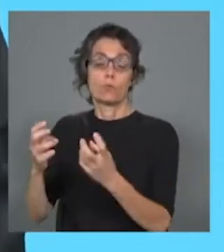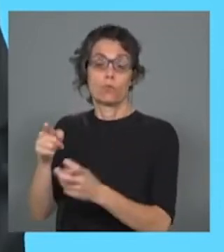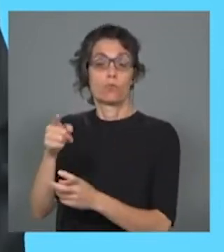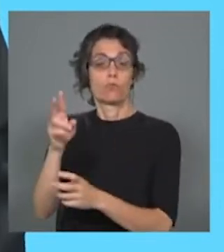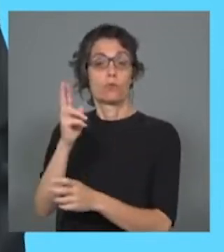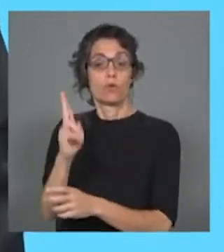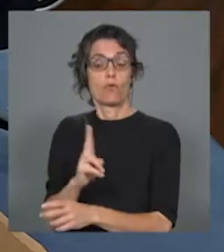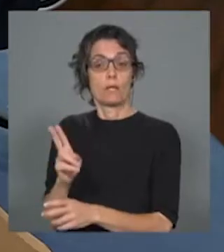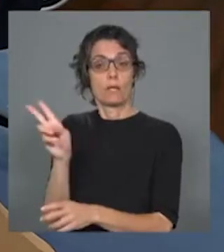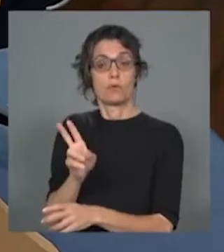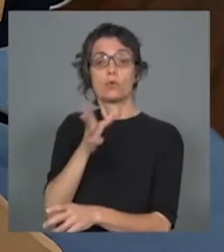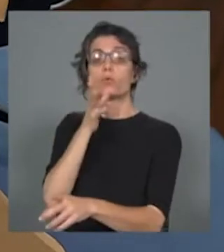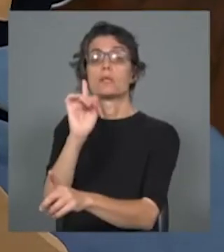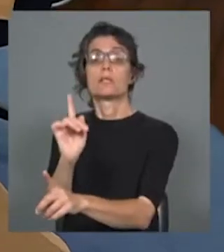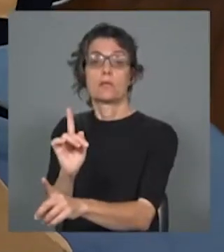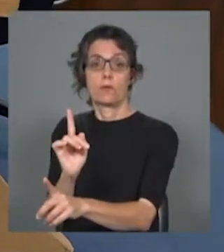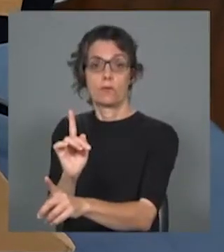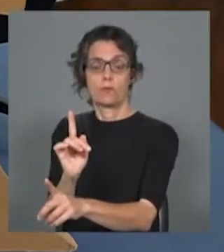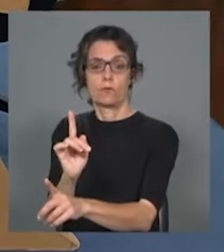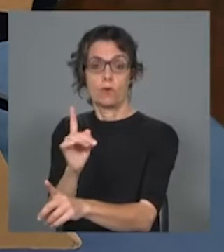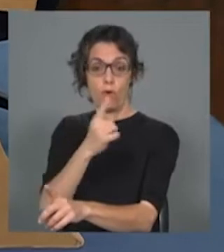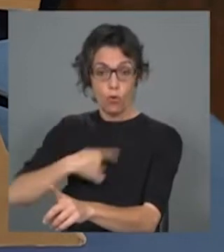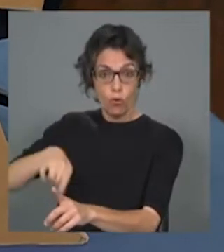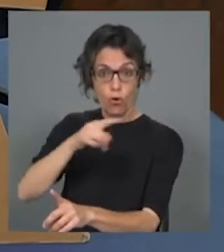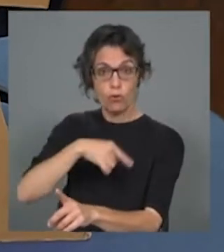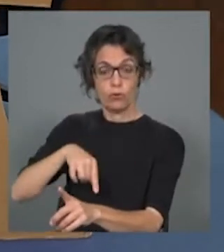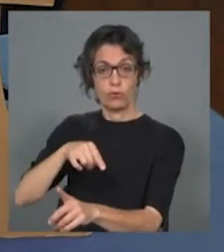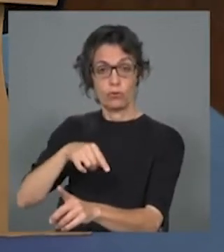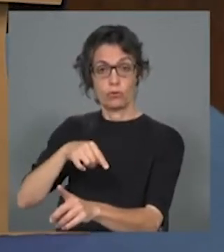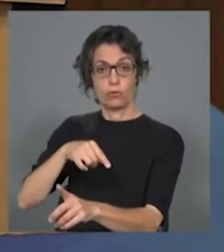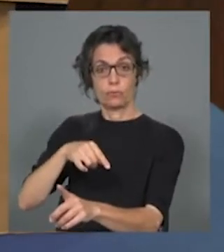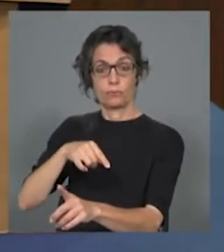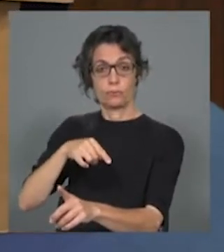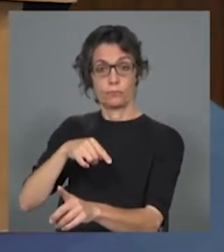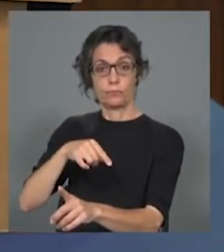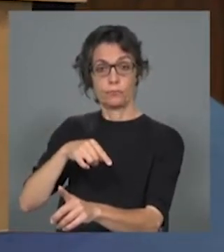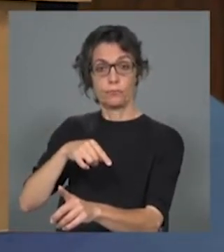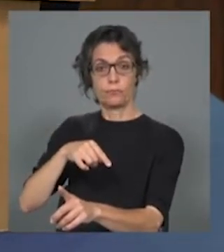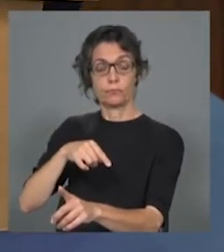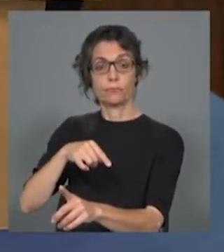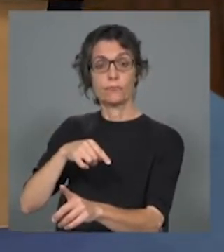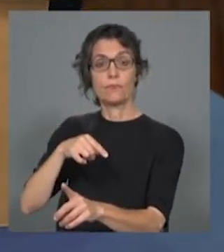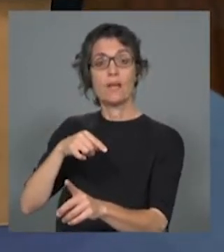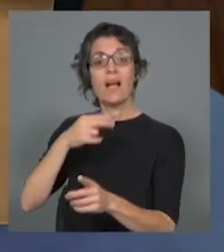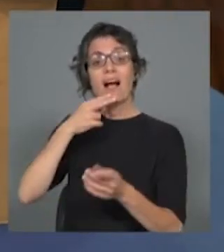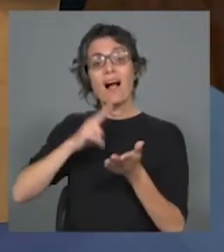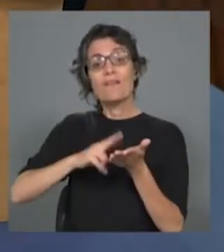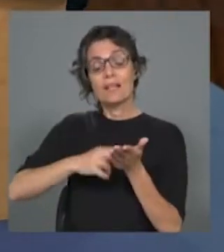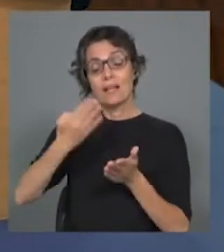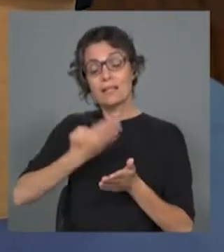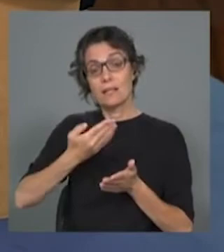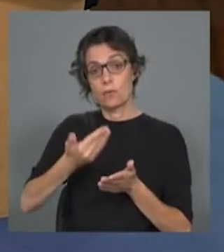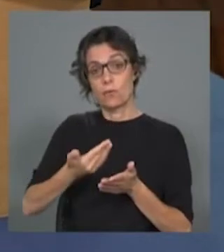II trouxe de novo foi dizer: não estamos a dizer que são as verdades que têm direitos, estamos a dizer